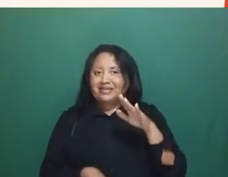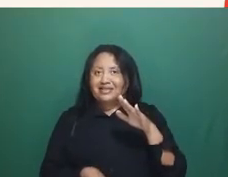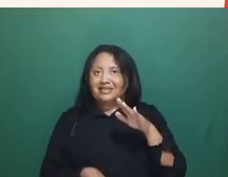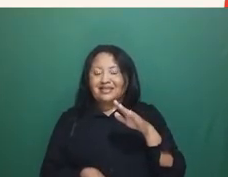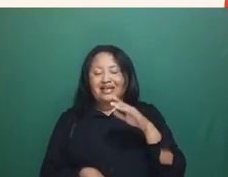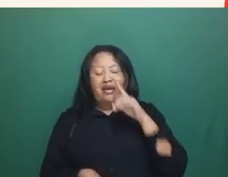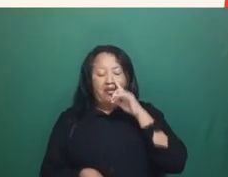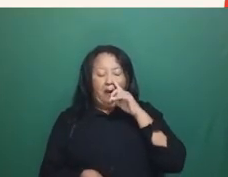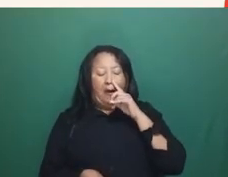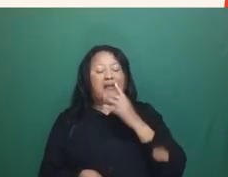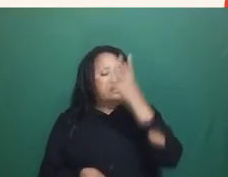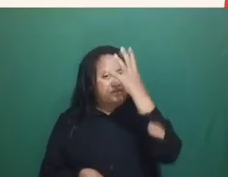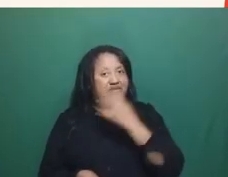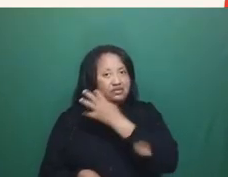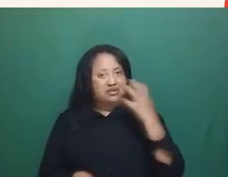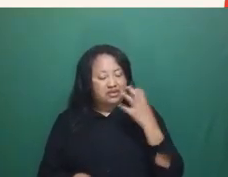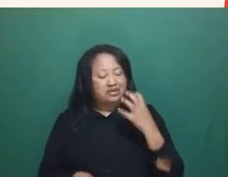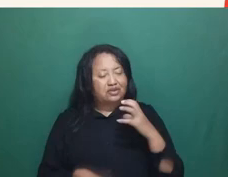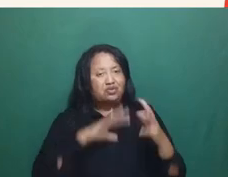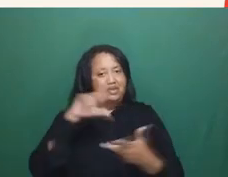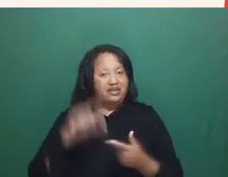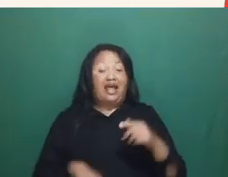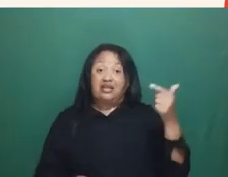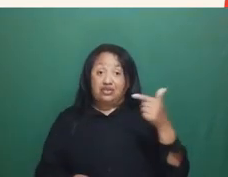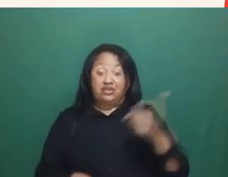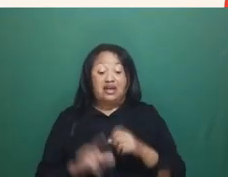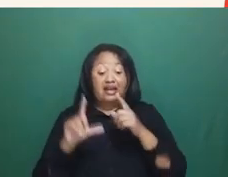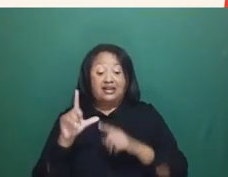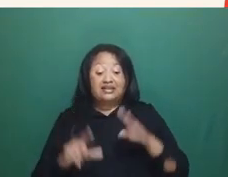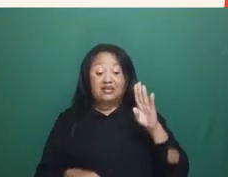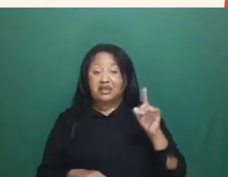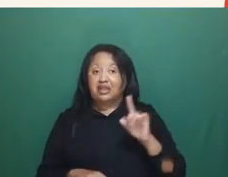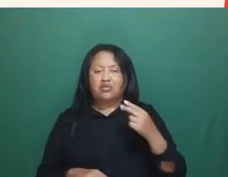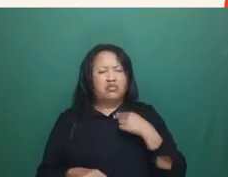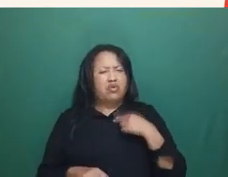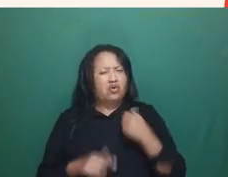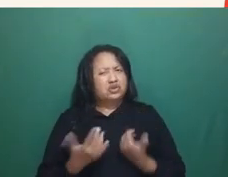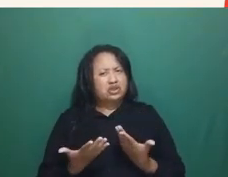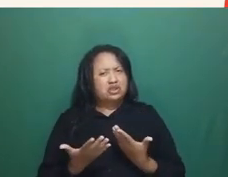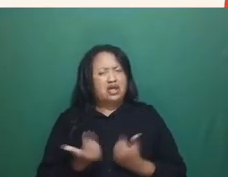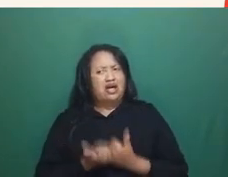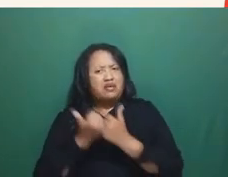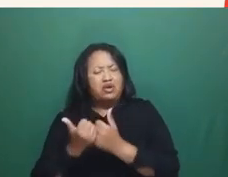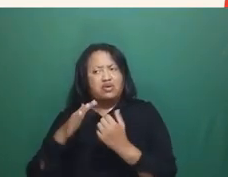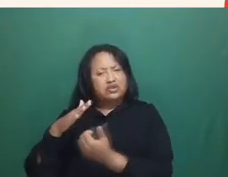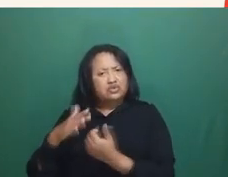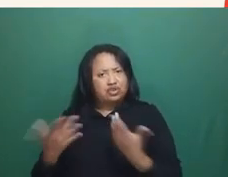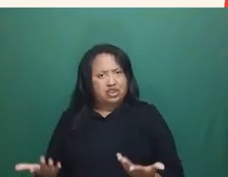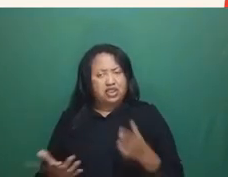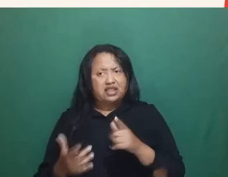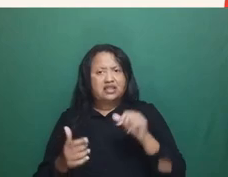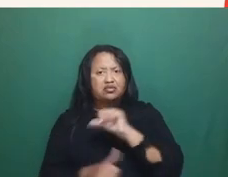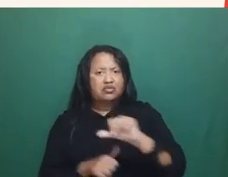contaminante do planeta então a letra A tá errada por isso a letra b a gente não pode ser convivente com indústria segundo texto que